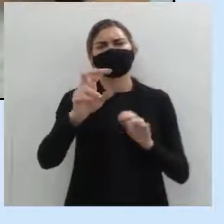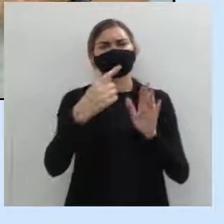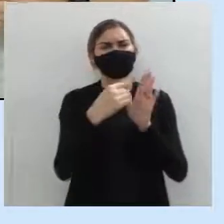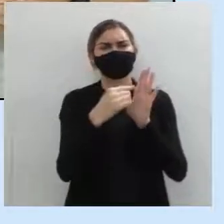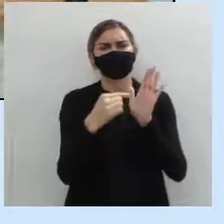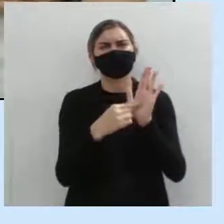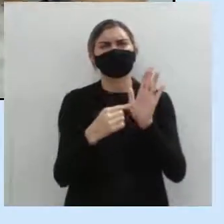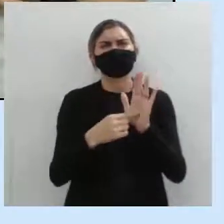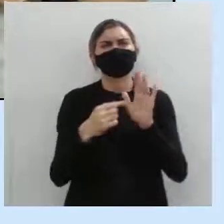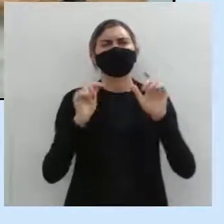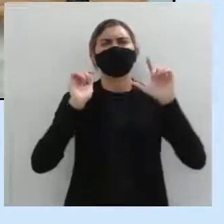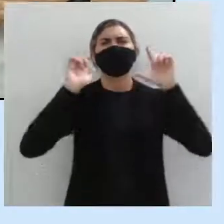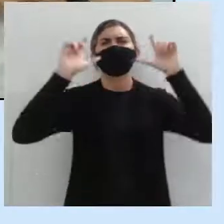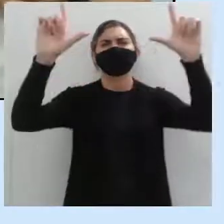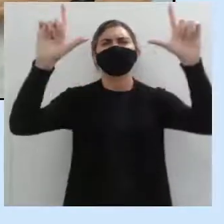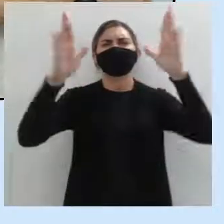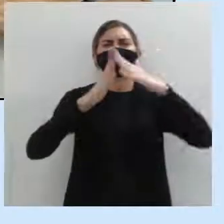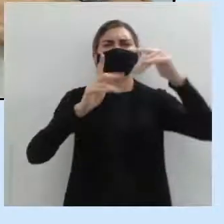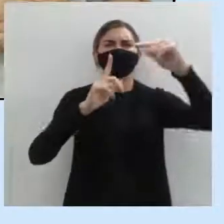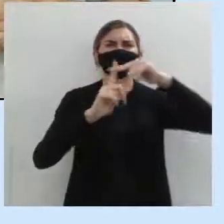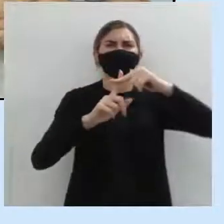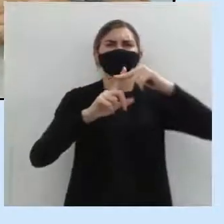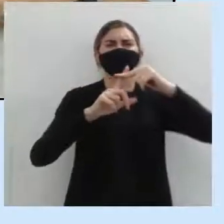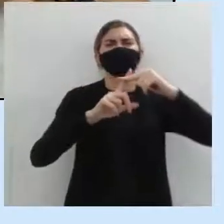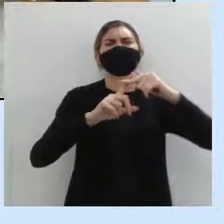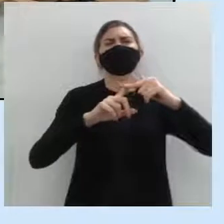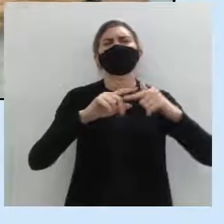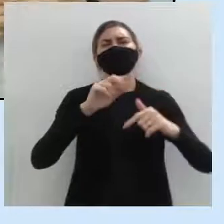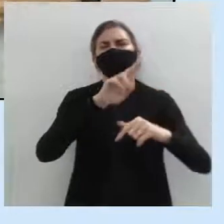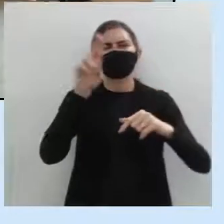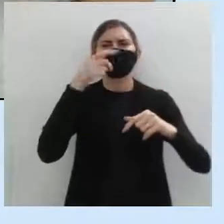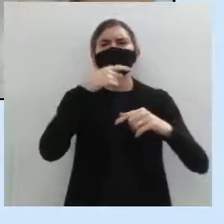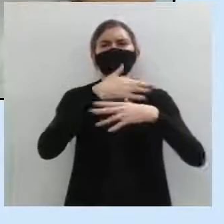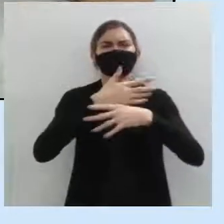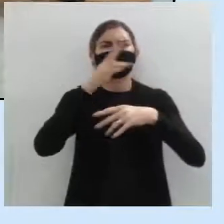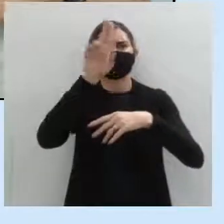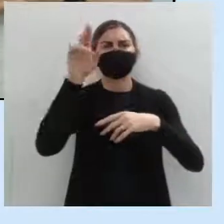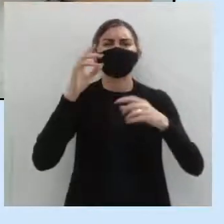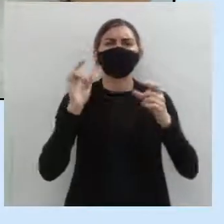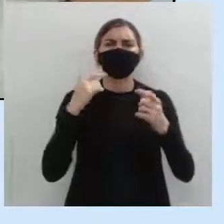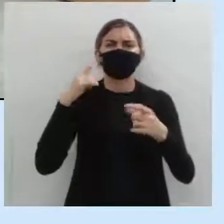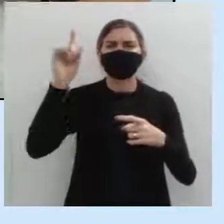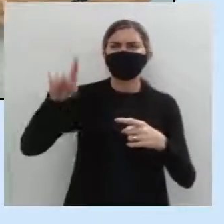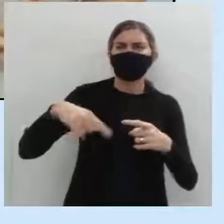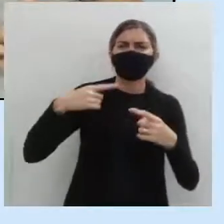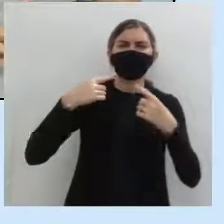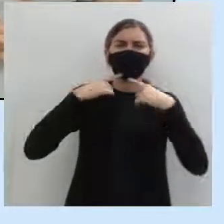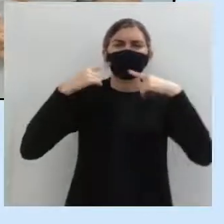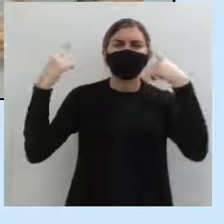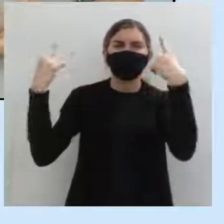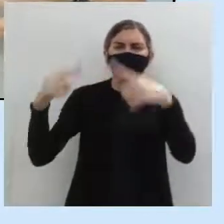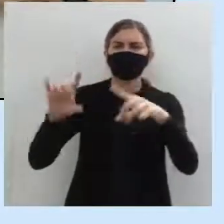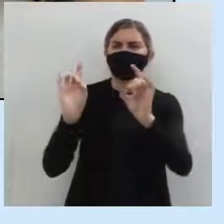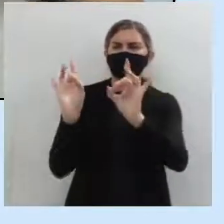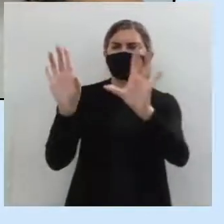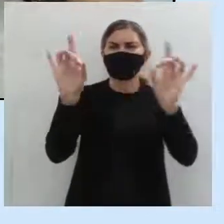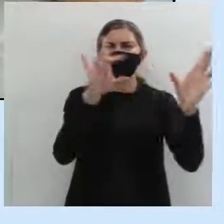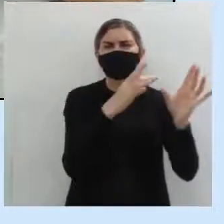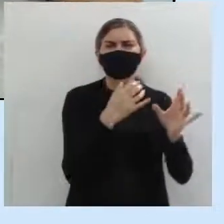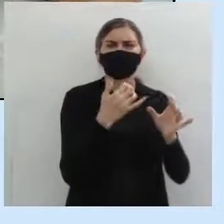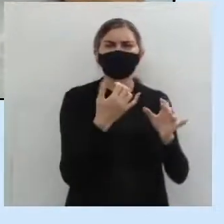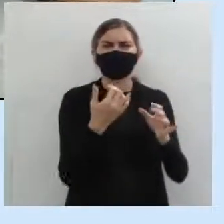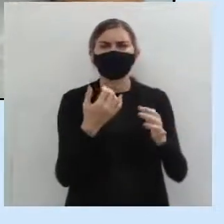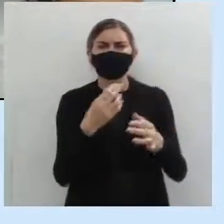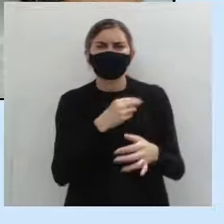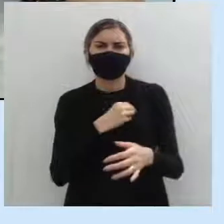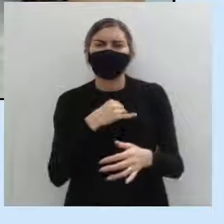na porta da Catedral de Wittenberg, condenando a venda de indulgências. Isso vai ser um dos